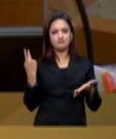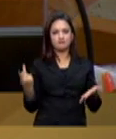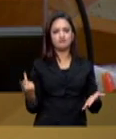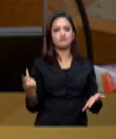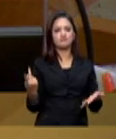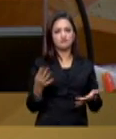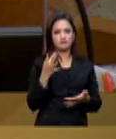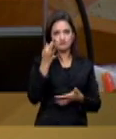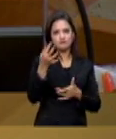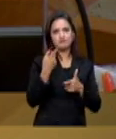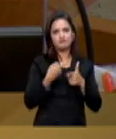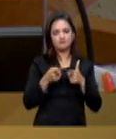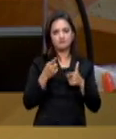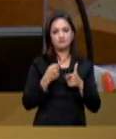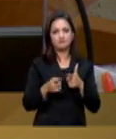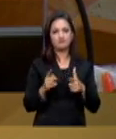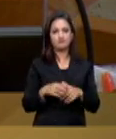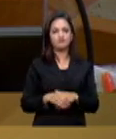forma,